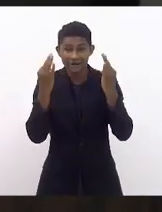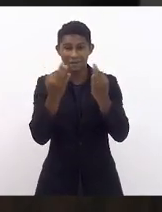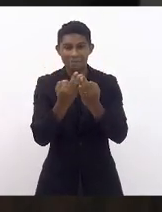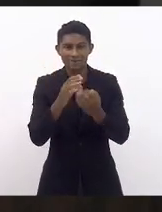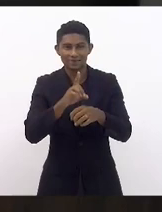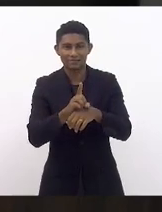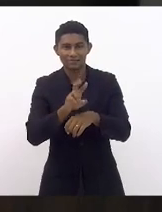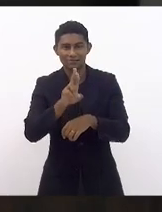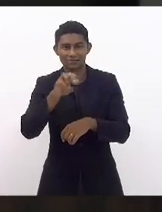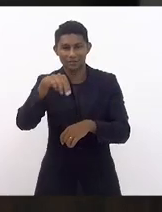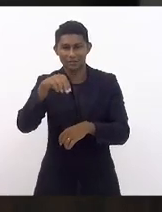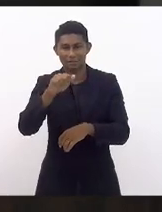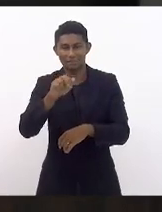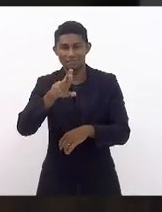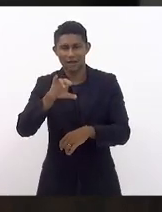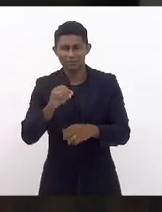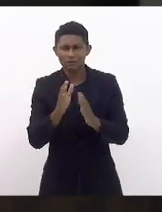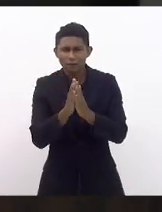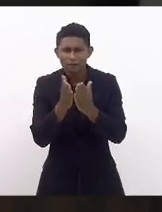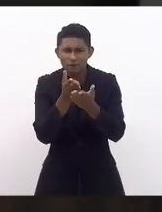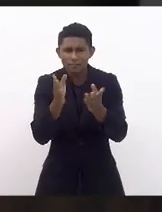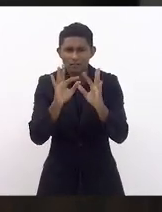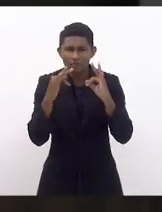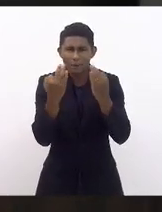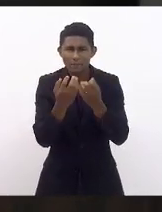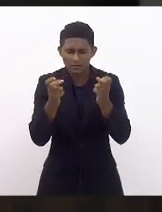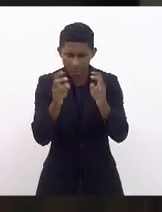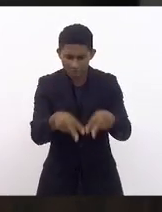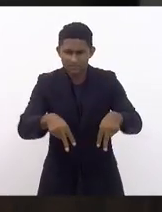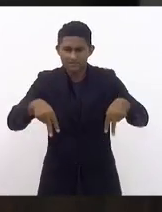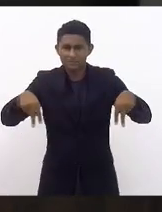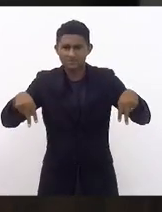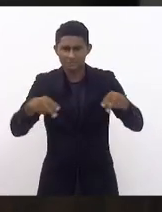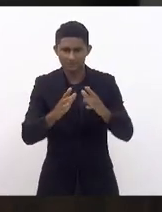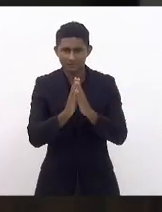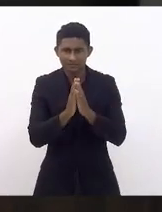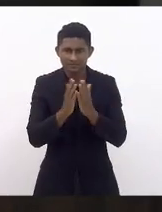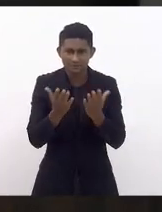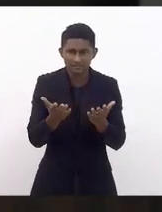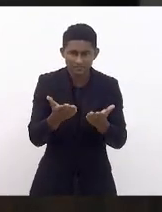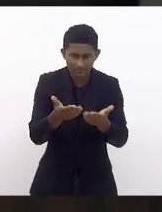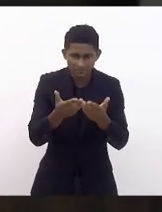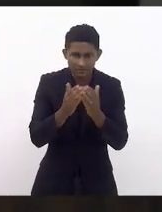favor, gostaria que a família se colocasse de pé, por gentileza. Cadê a família?